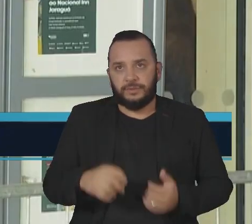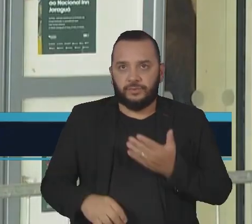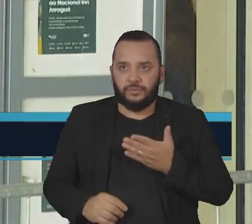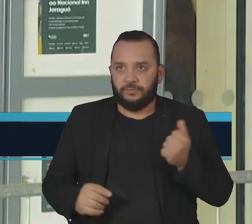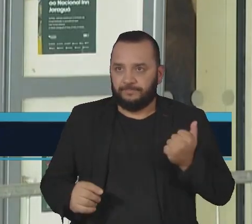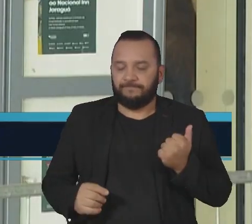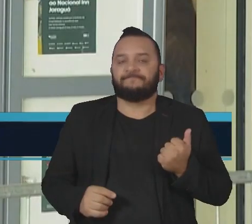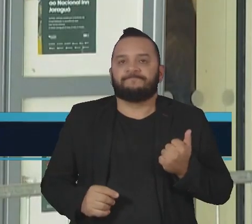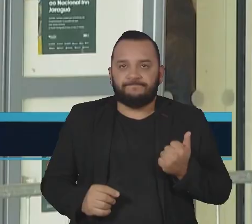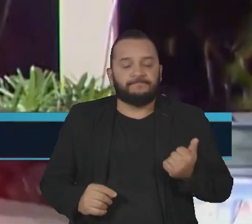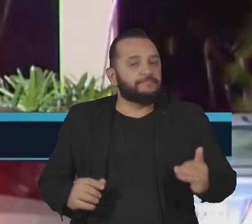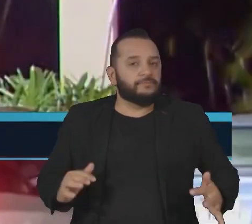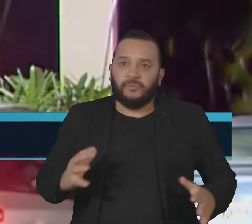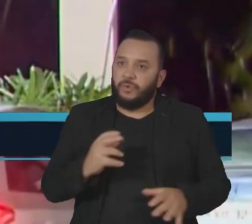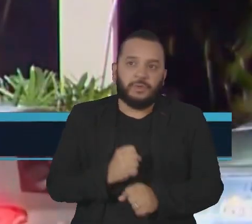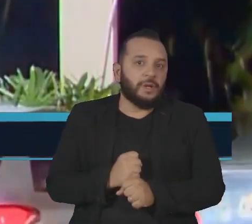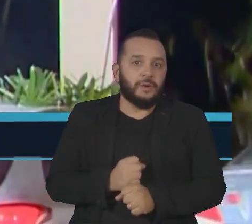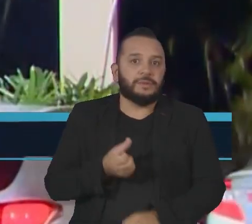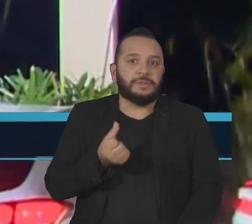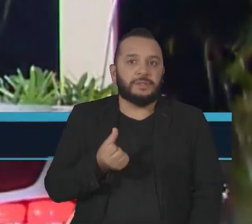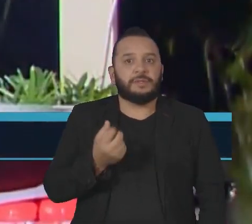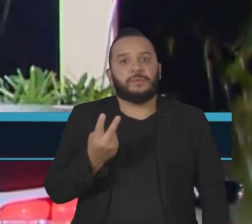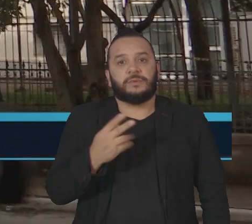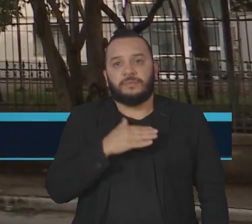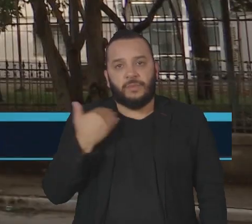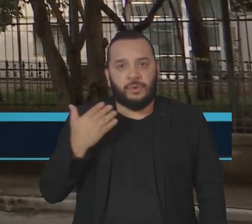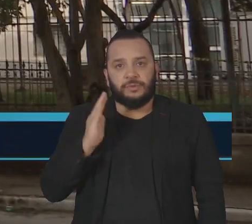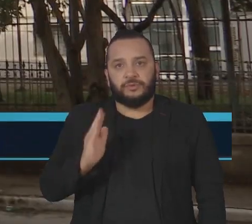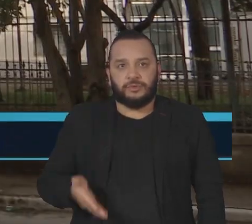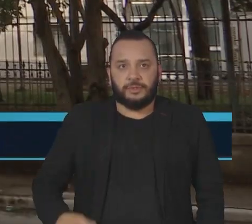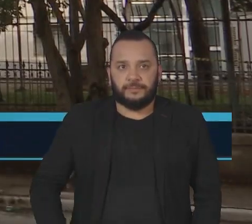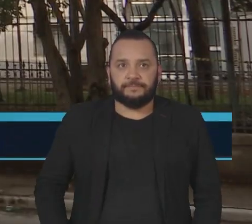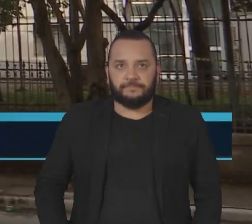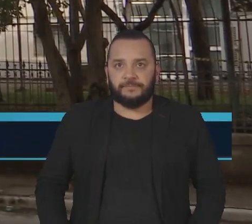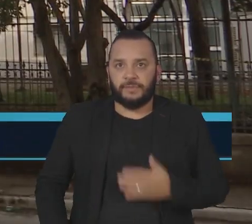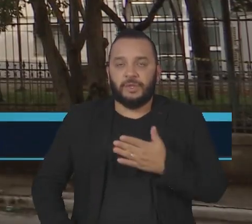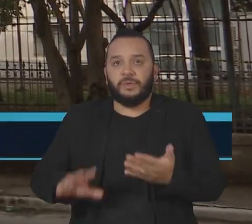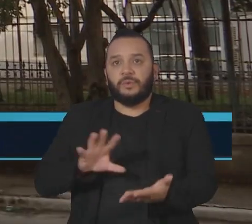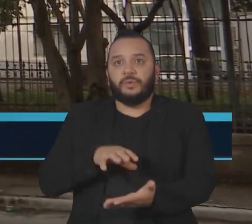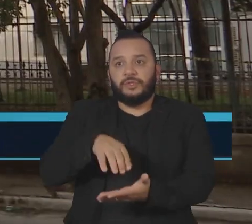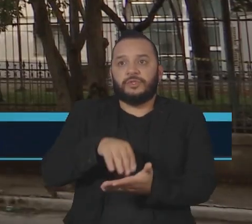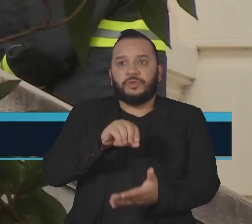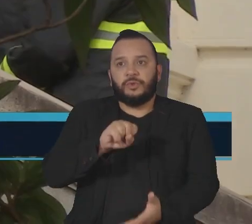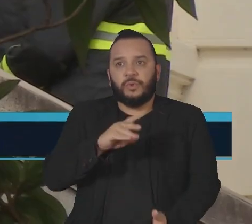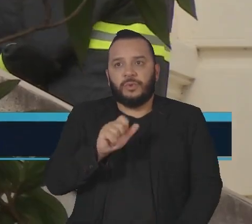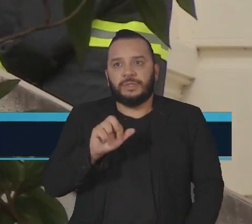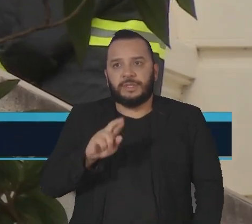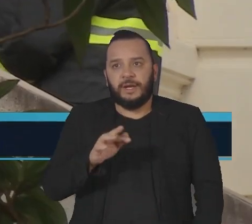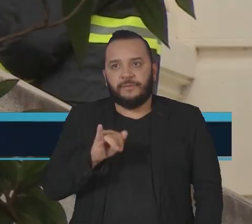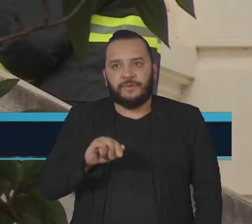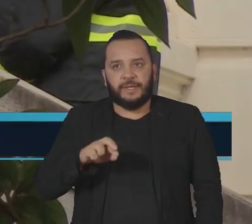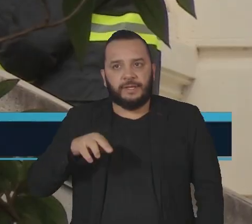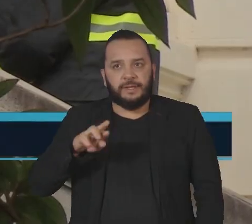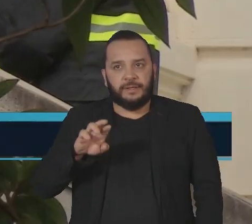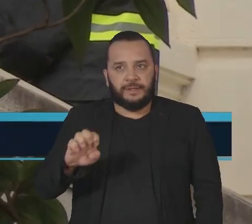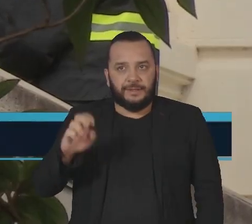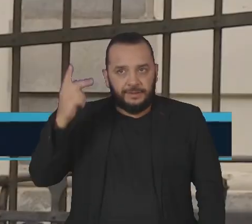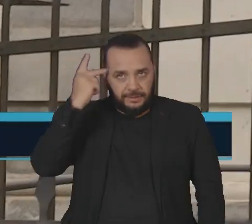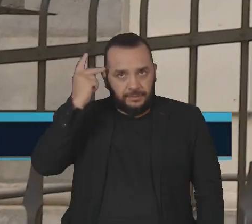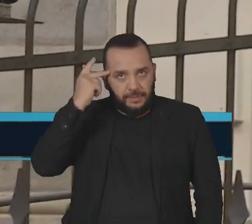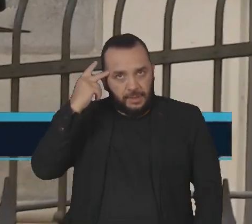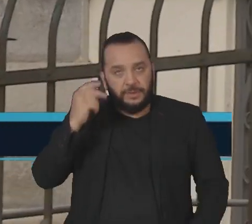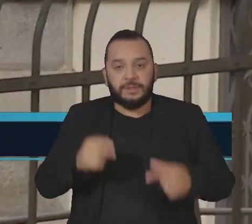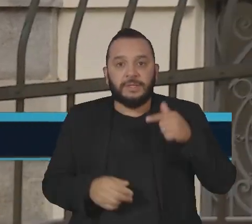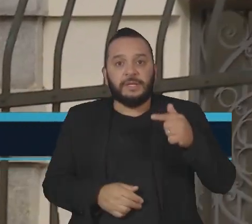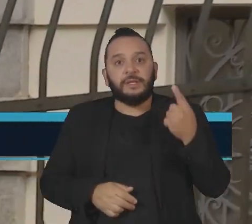Ao todo, foram 62 mortos na tragédia. No Instituto Oscar Freire, em São Paulo, 51 famílias foram acolhidas.